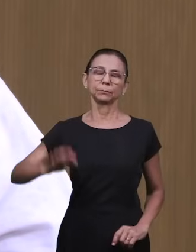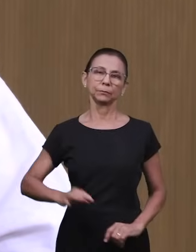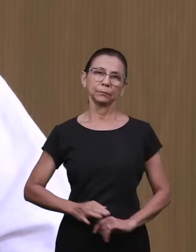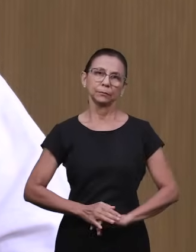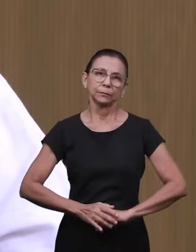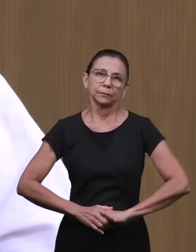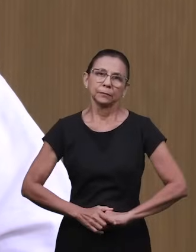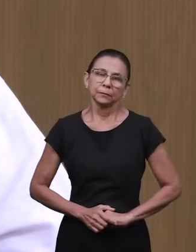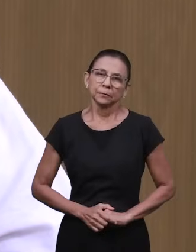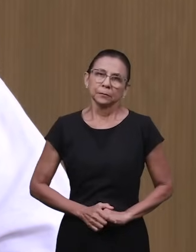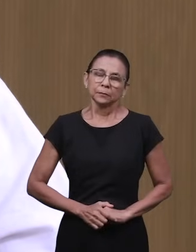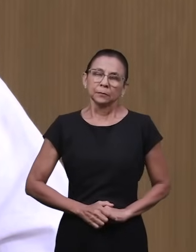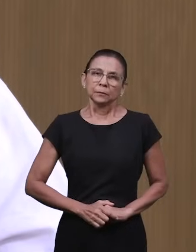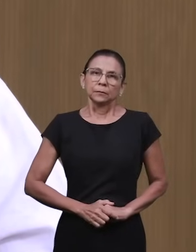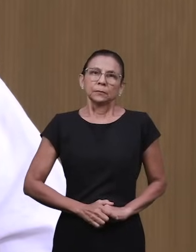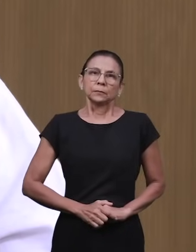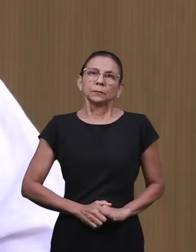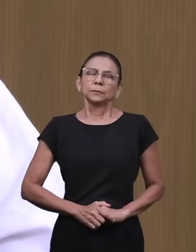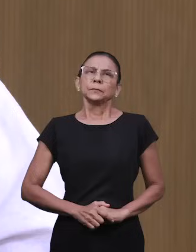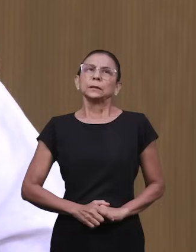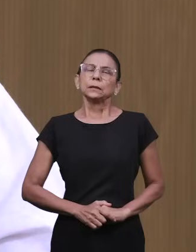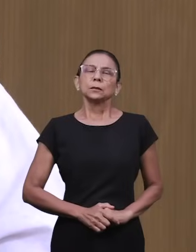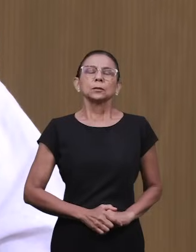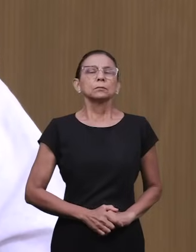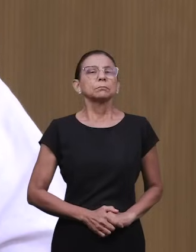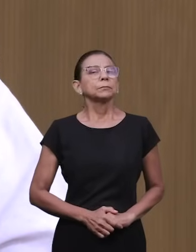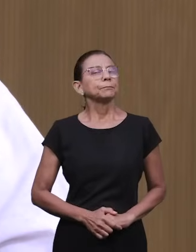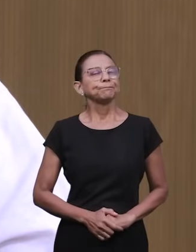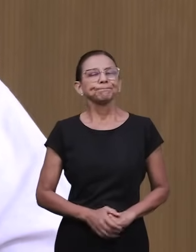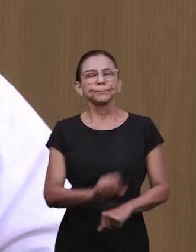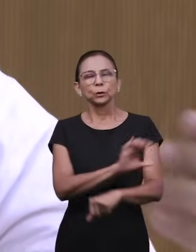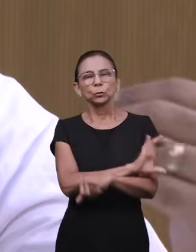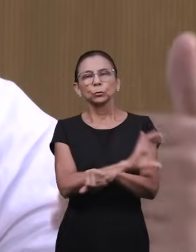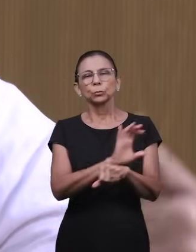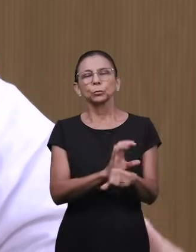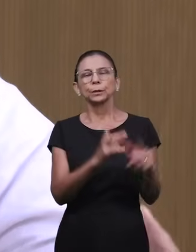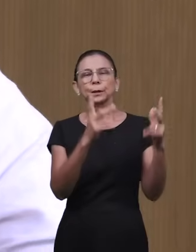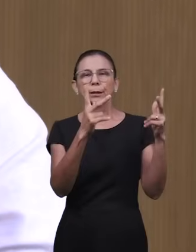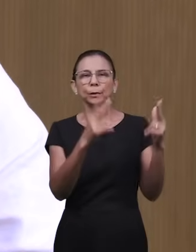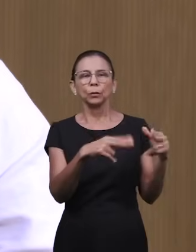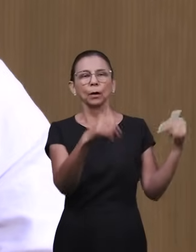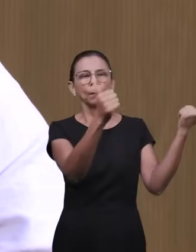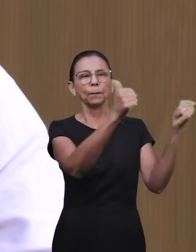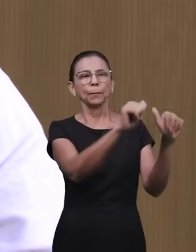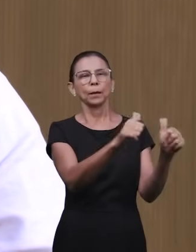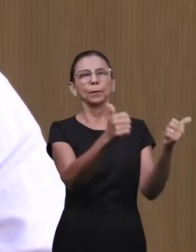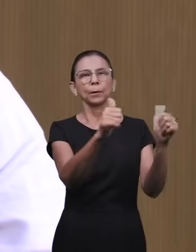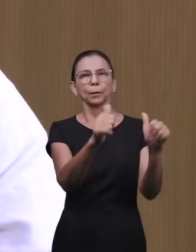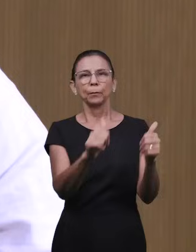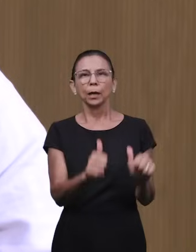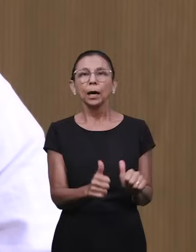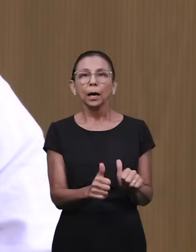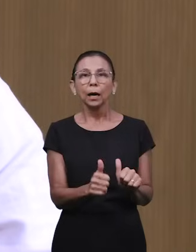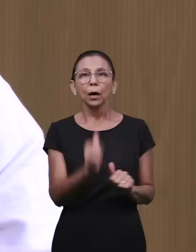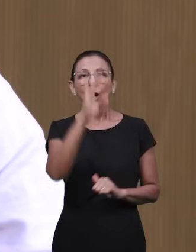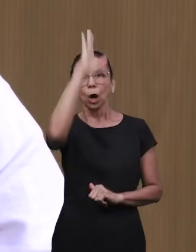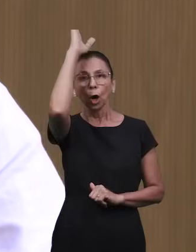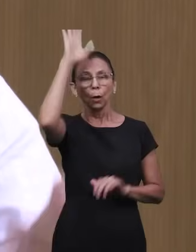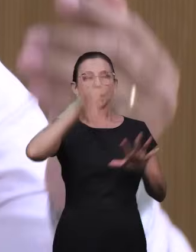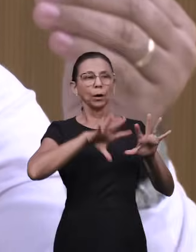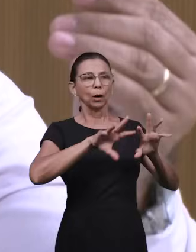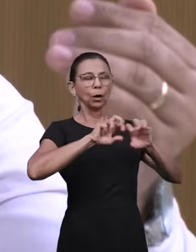mesma cultura de crença em vários deuses também é absorvida pelo Império